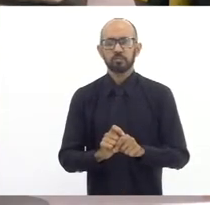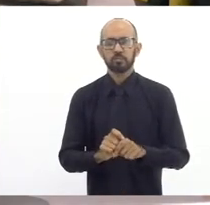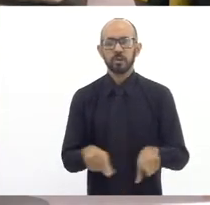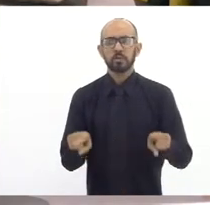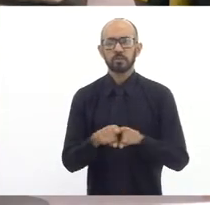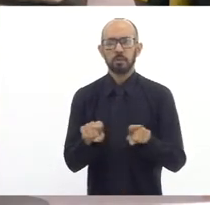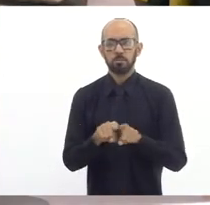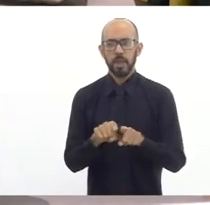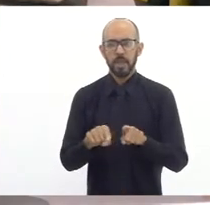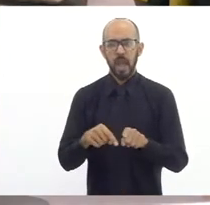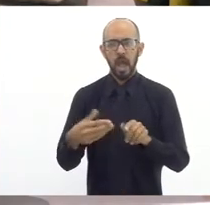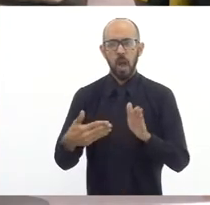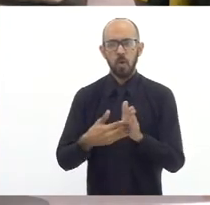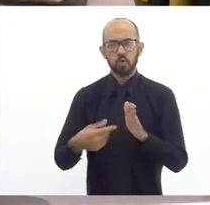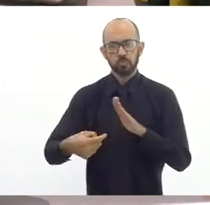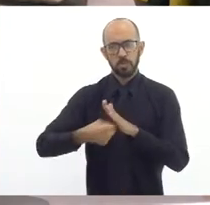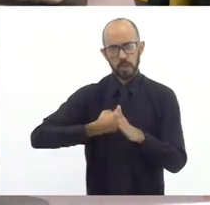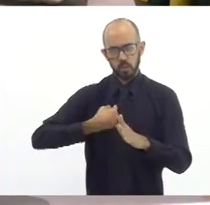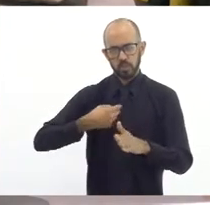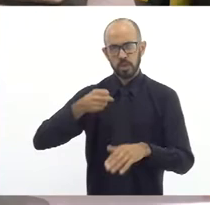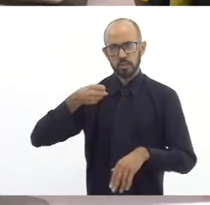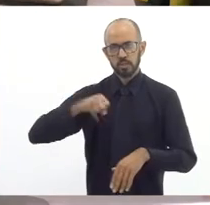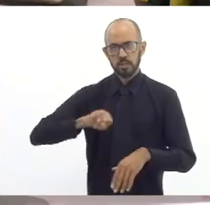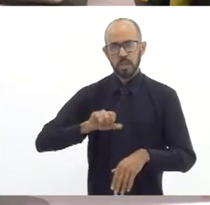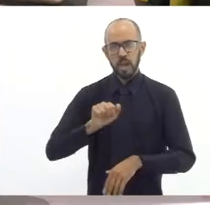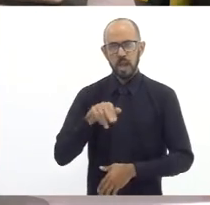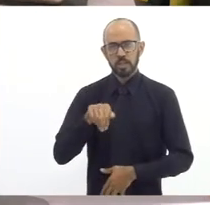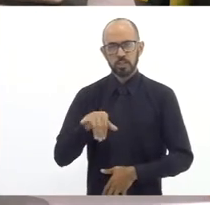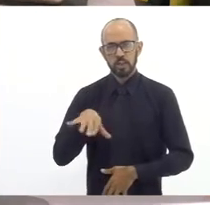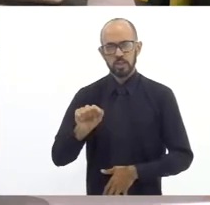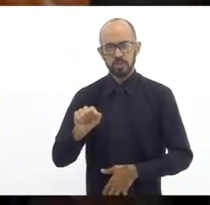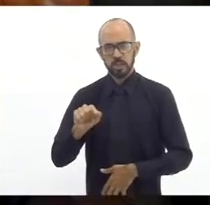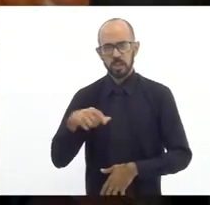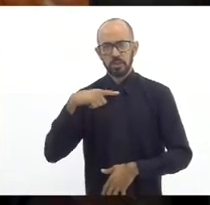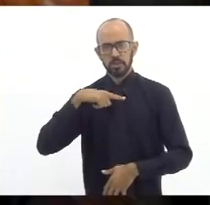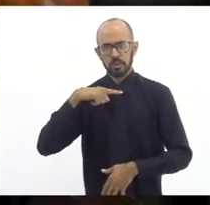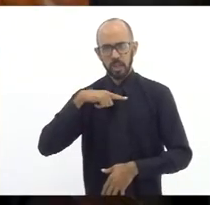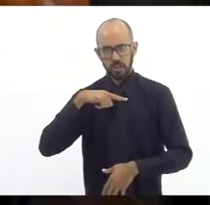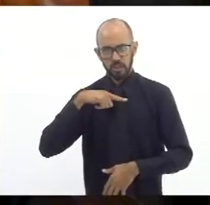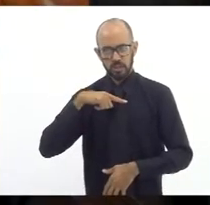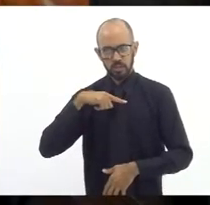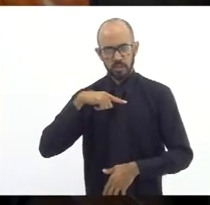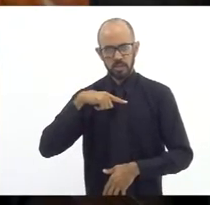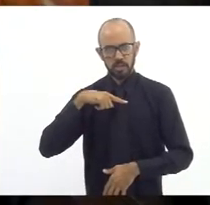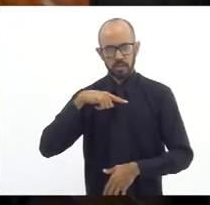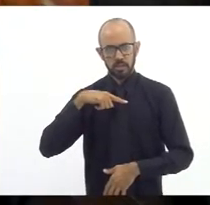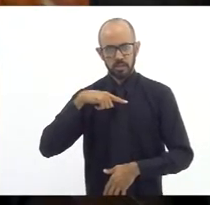a última pergunta da deputada, se a agência tem uma... Eu acredito que já foi um pouco contemplada